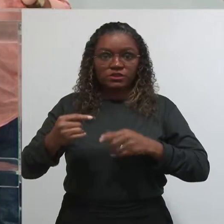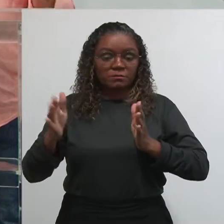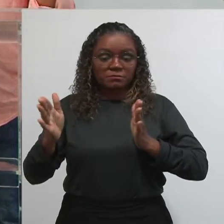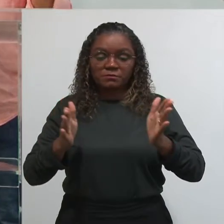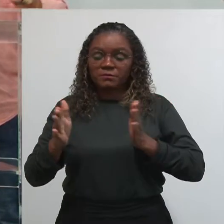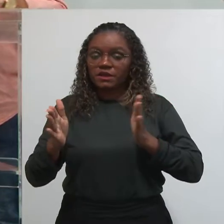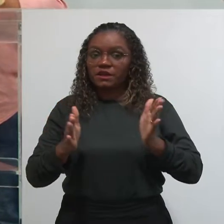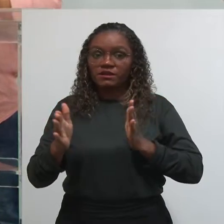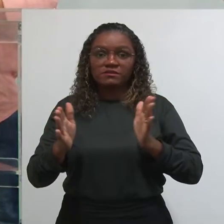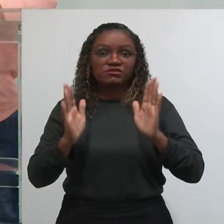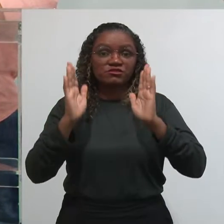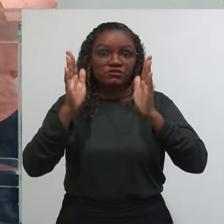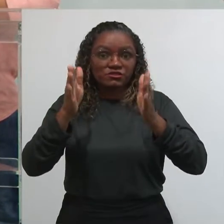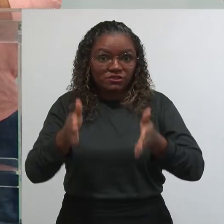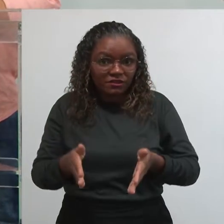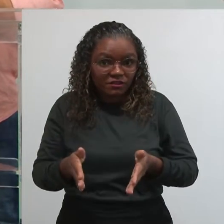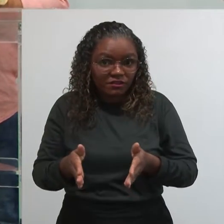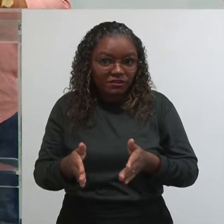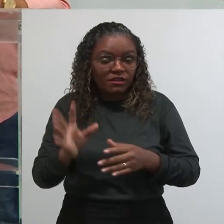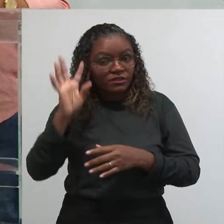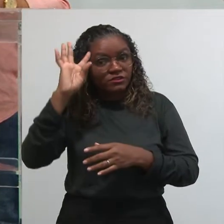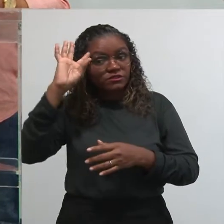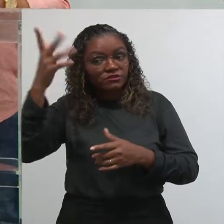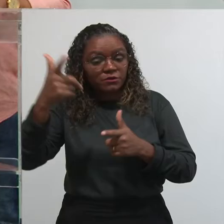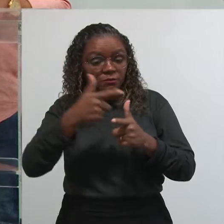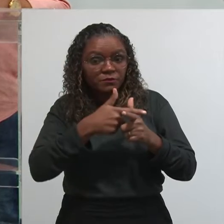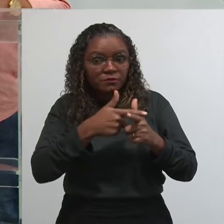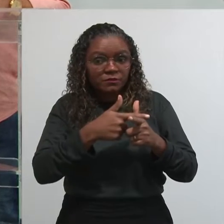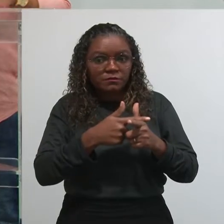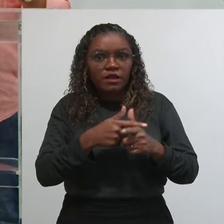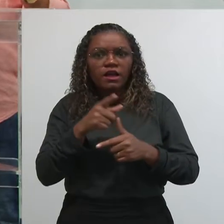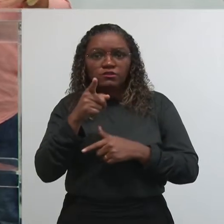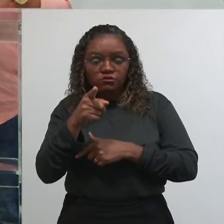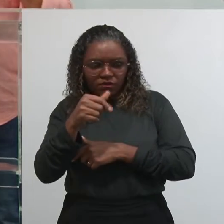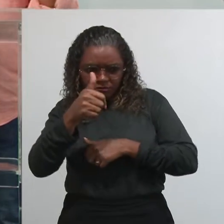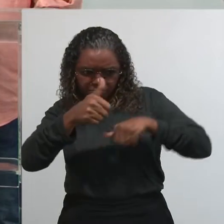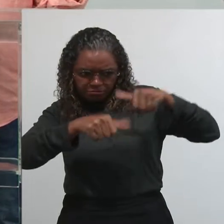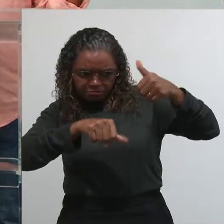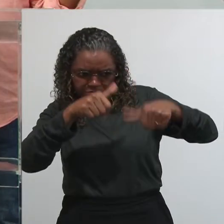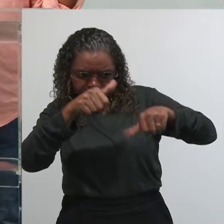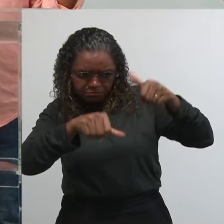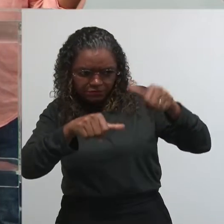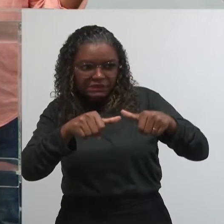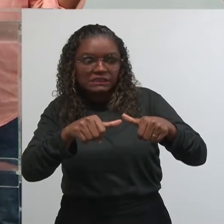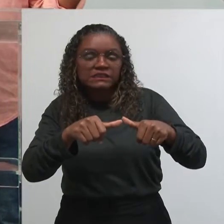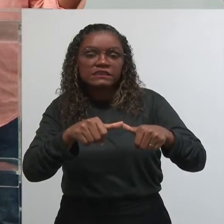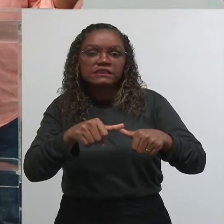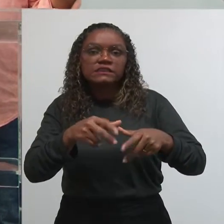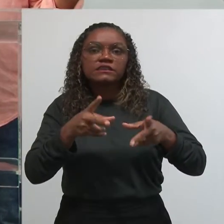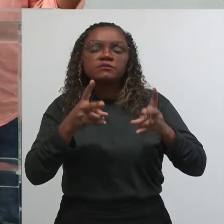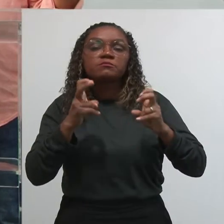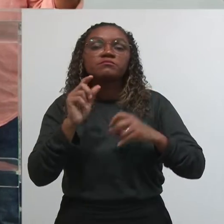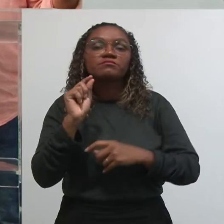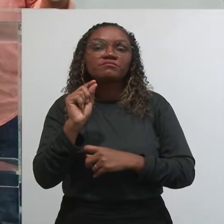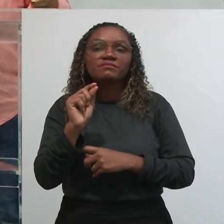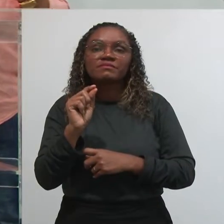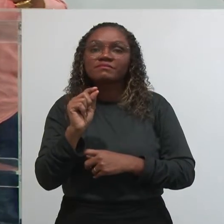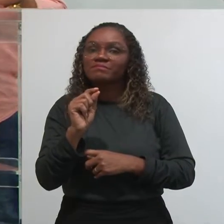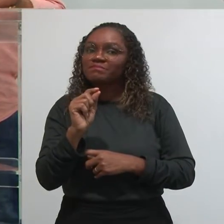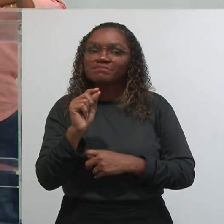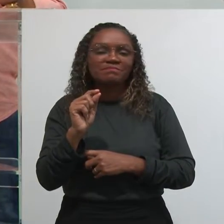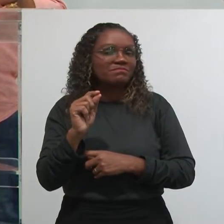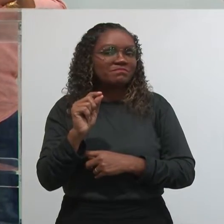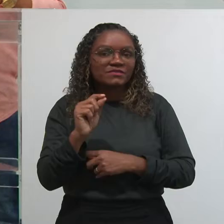orçamento finito para a solução daquele problema, você vai avaliar. E aí, na avaliação, você vai perceber que, não aconteceu nada do que